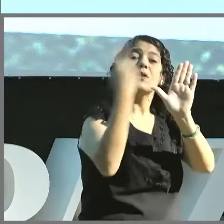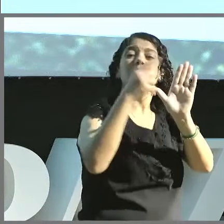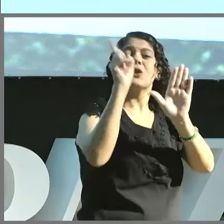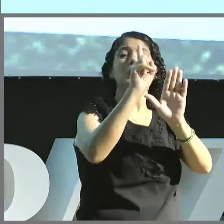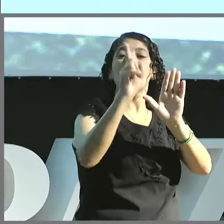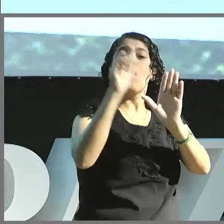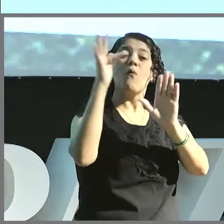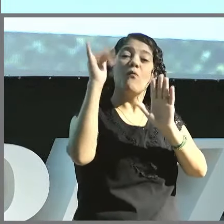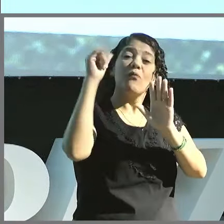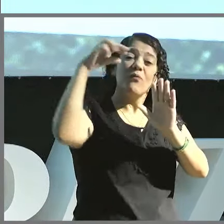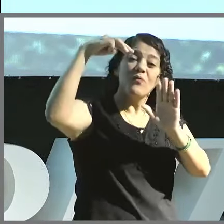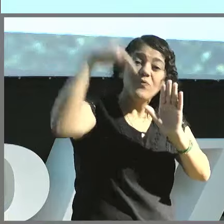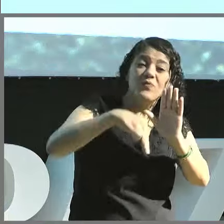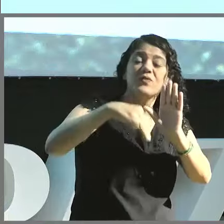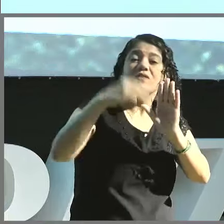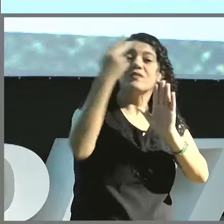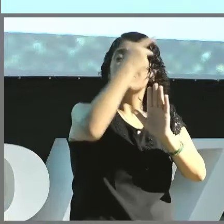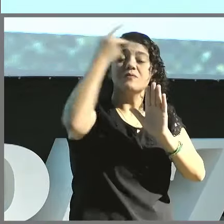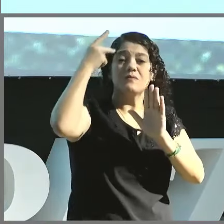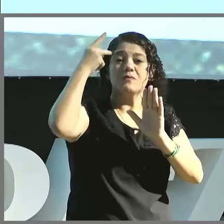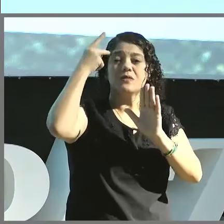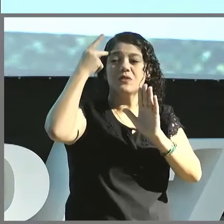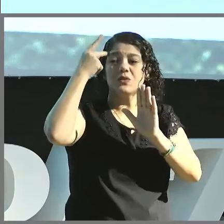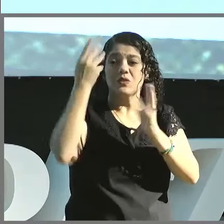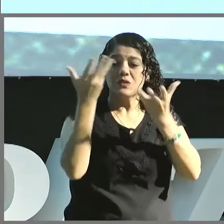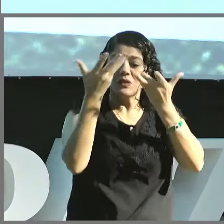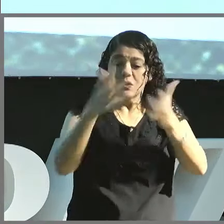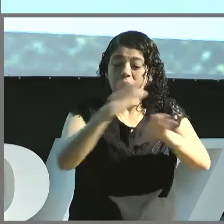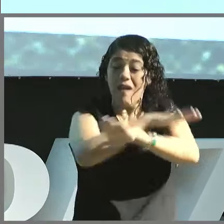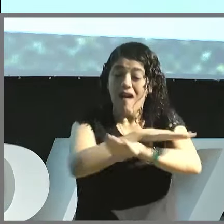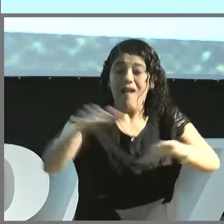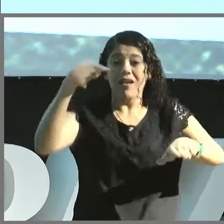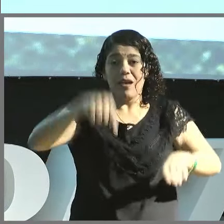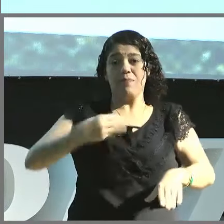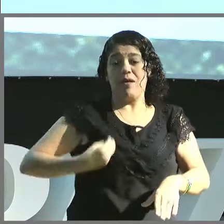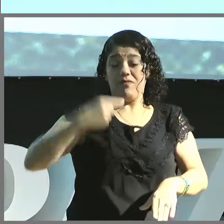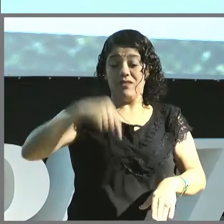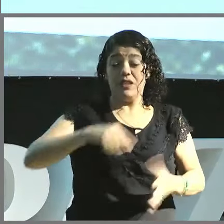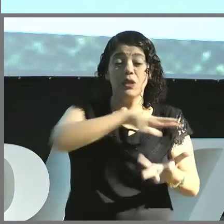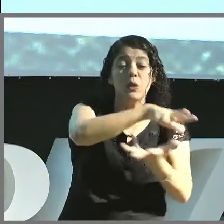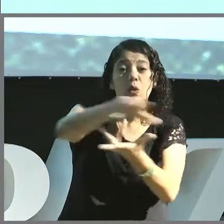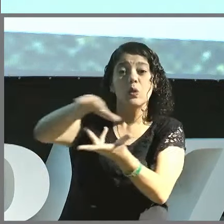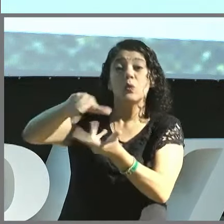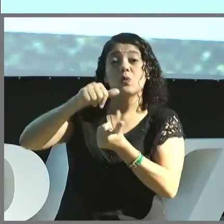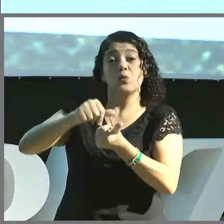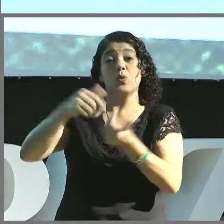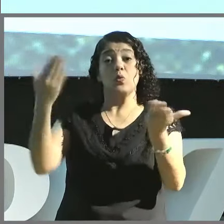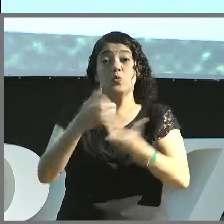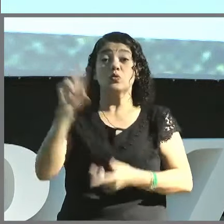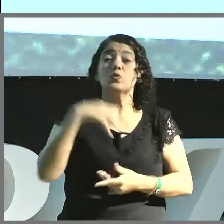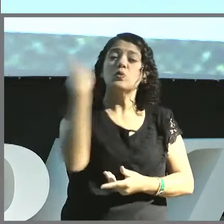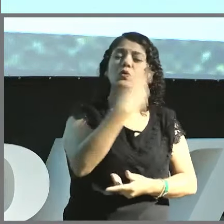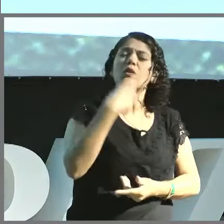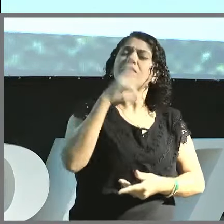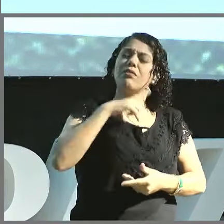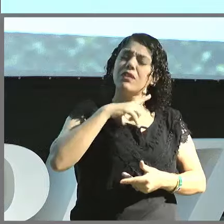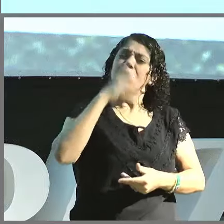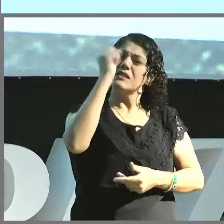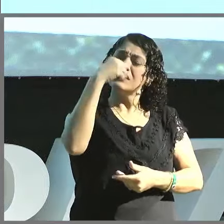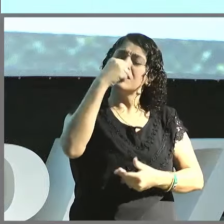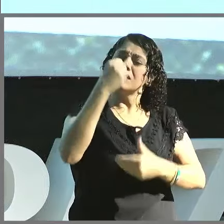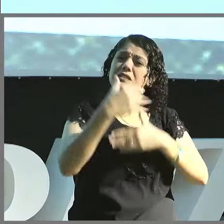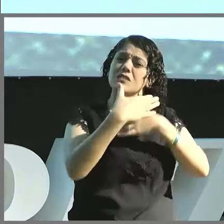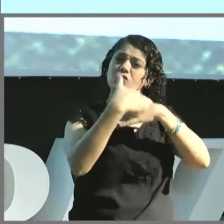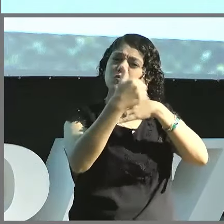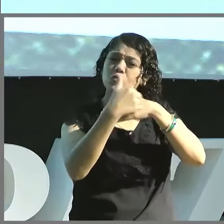alguém que quer trazer uma paz definitiva para a Terra. Nós hoje somos chamados, numa atitude de